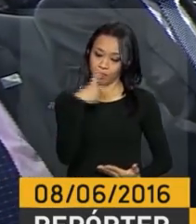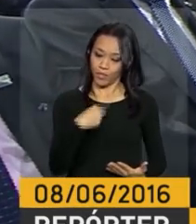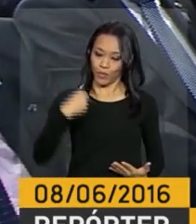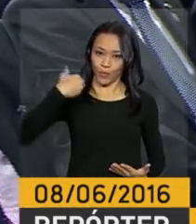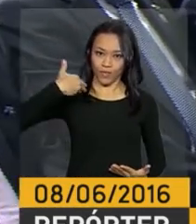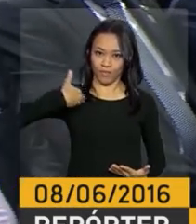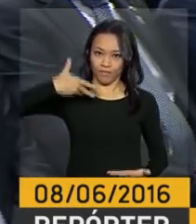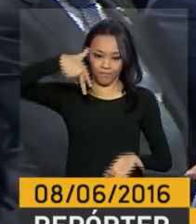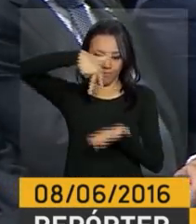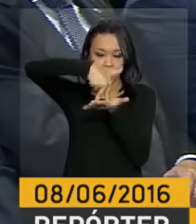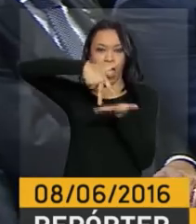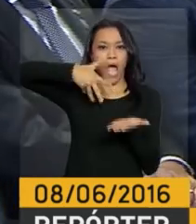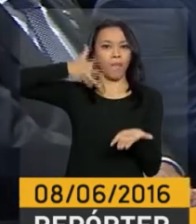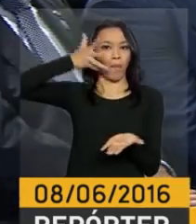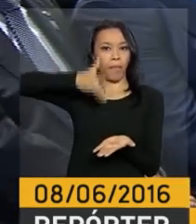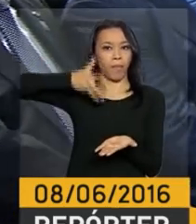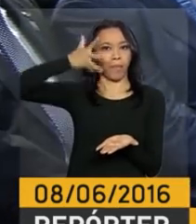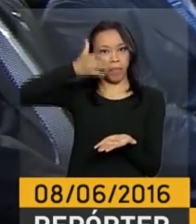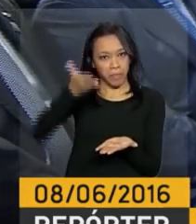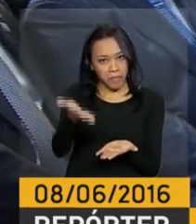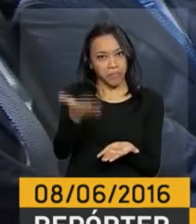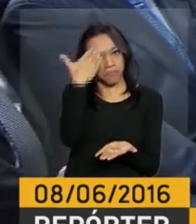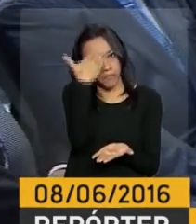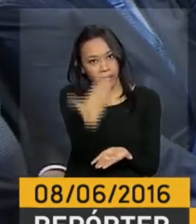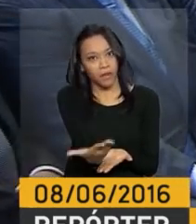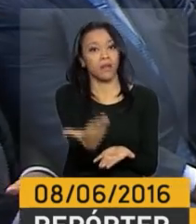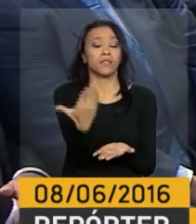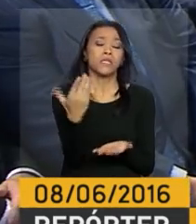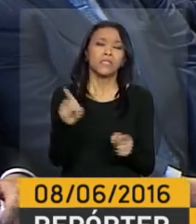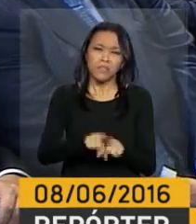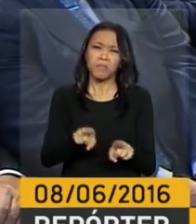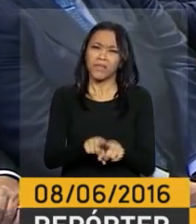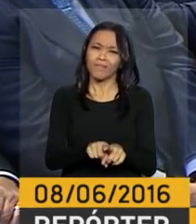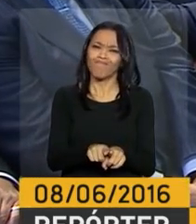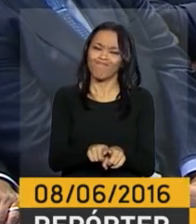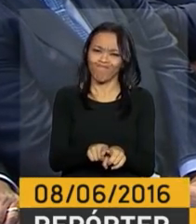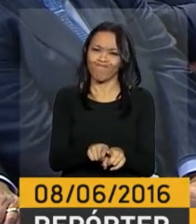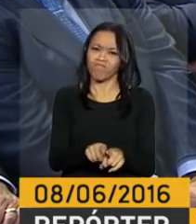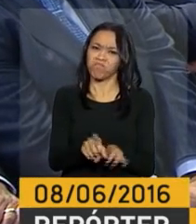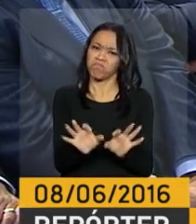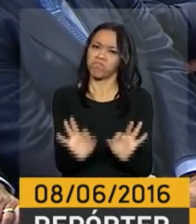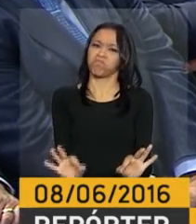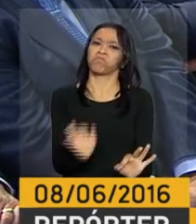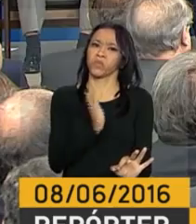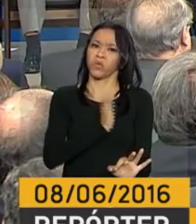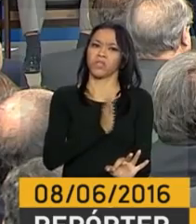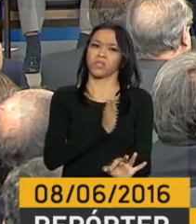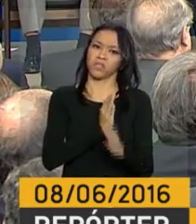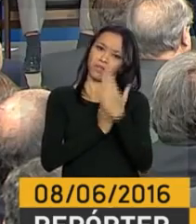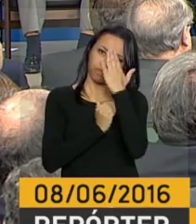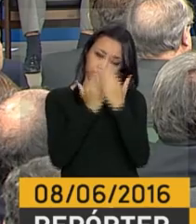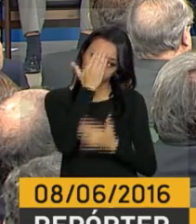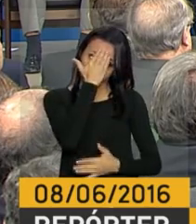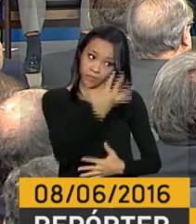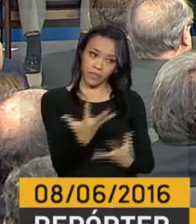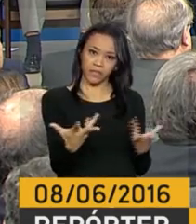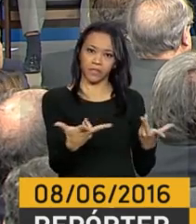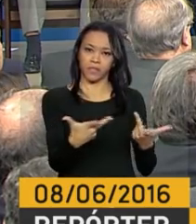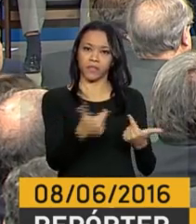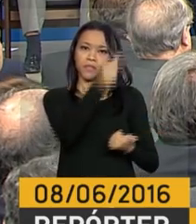representá-los aqui nessa Tribuna e agradecer de coração excelentíssimo presidente da